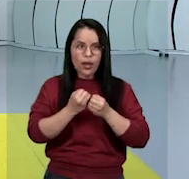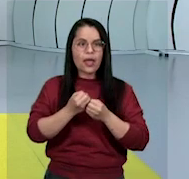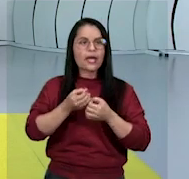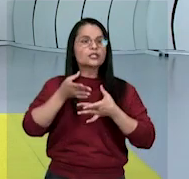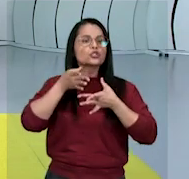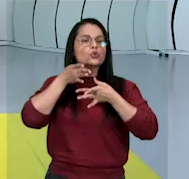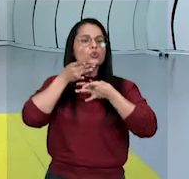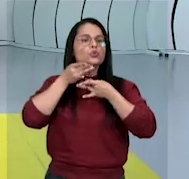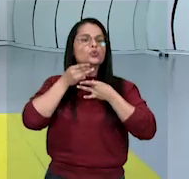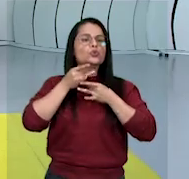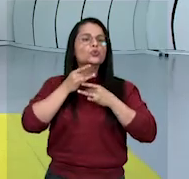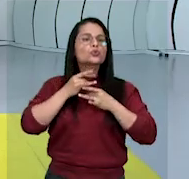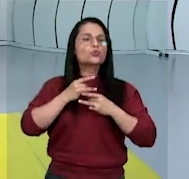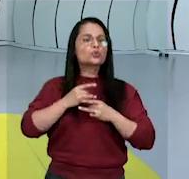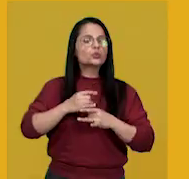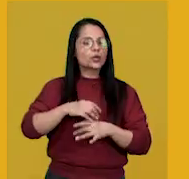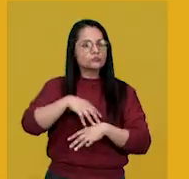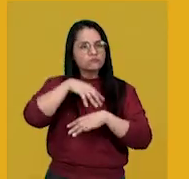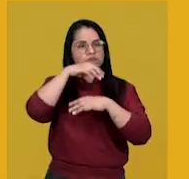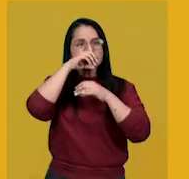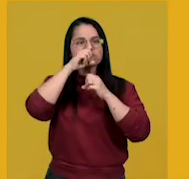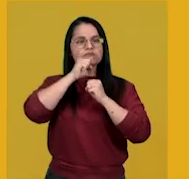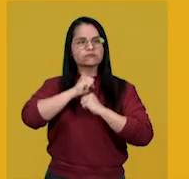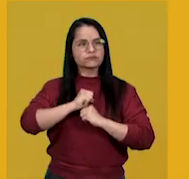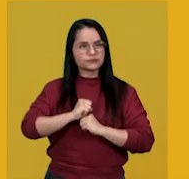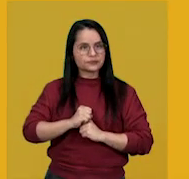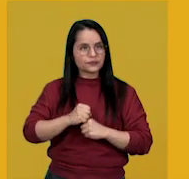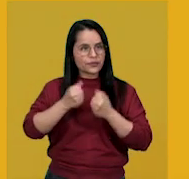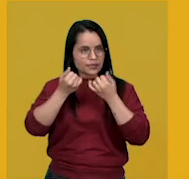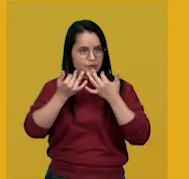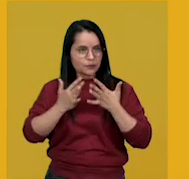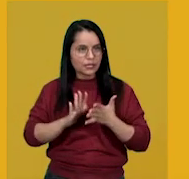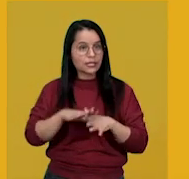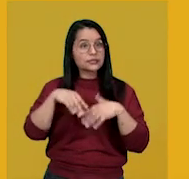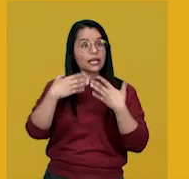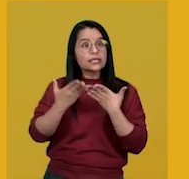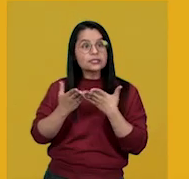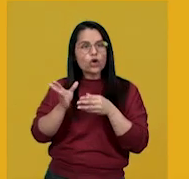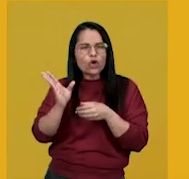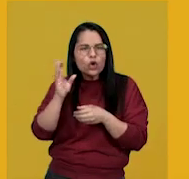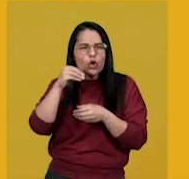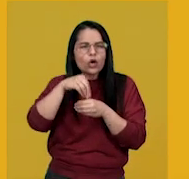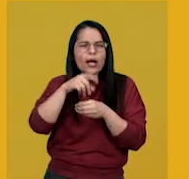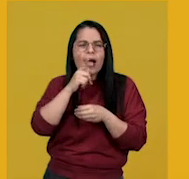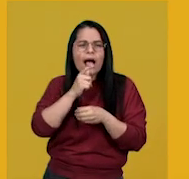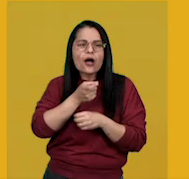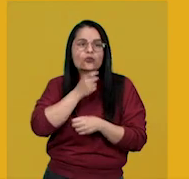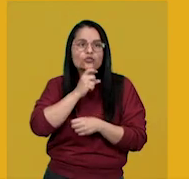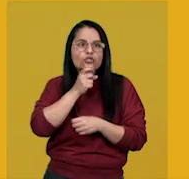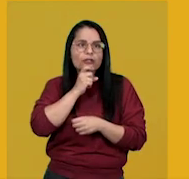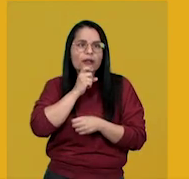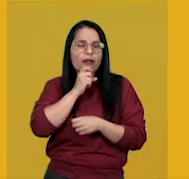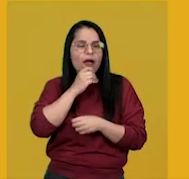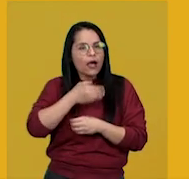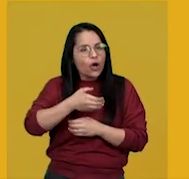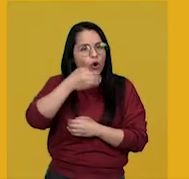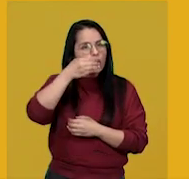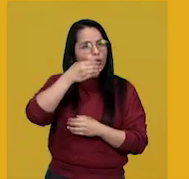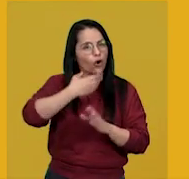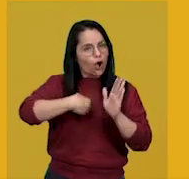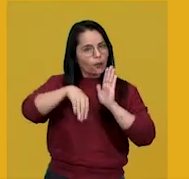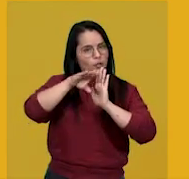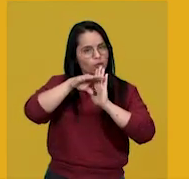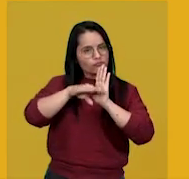lubrificam nossas vias aéreas superiores. Explica. Quando colocamos água gelada em um copo, se estabelece